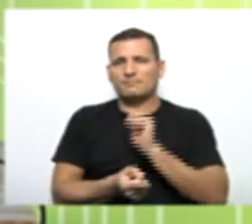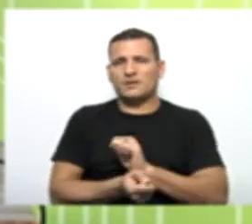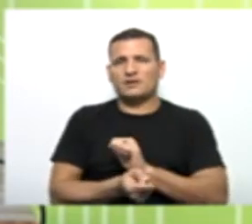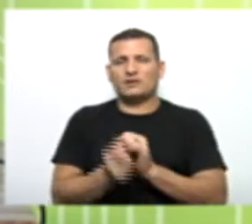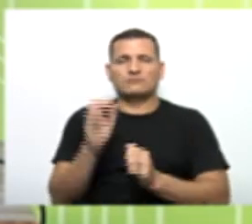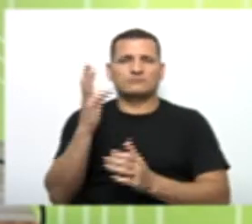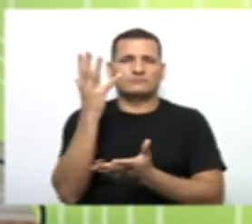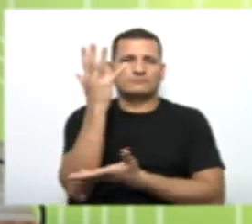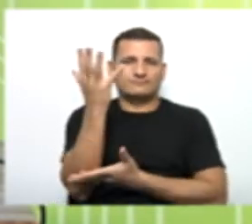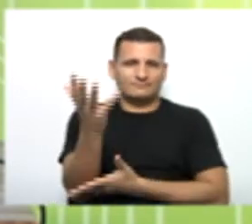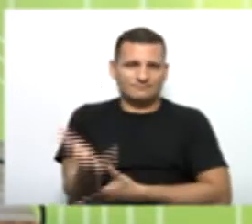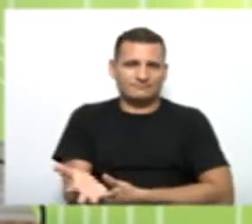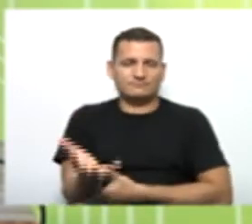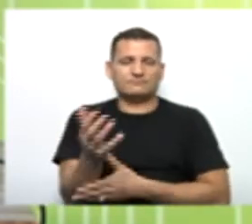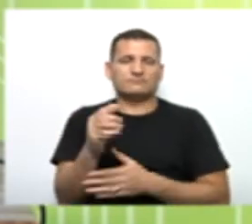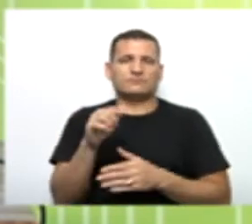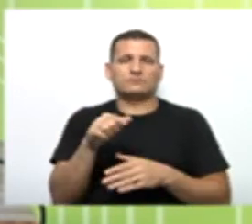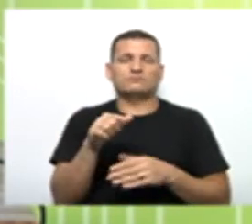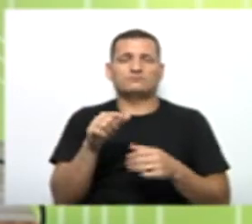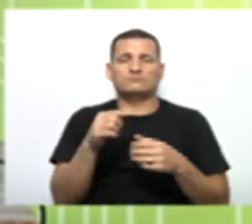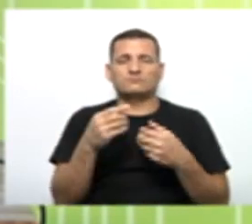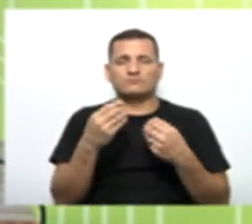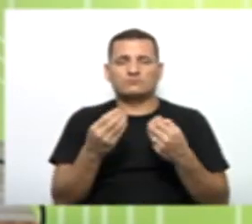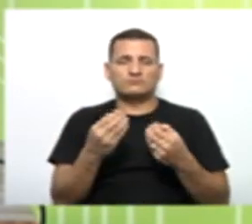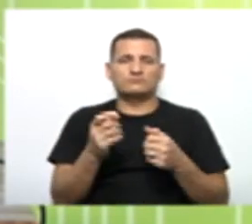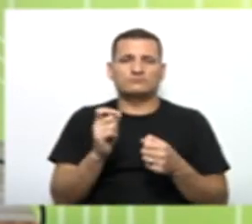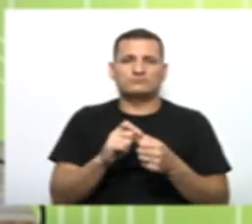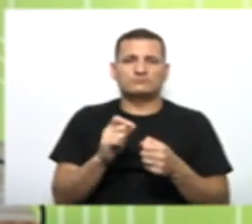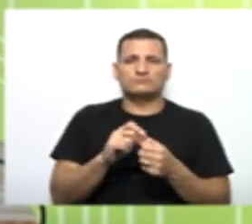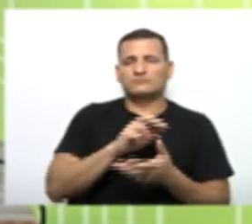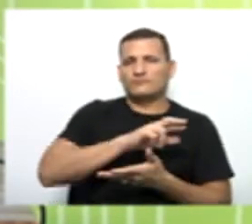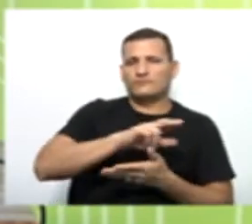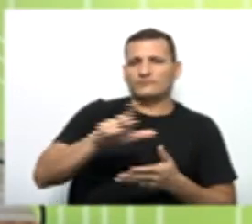várias conferências procurando unir o